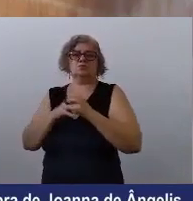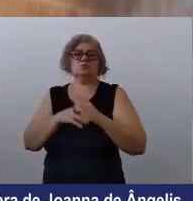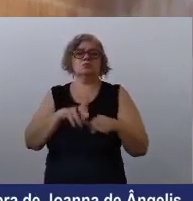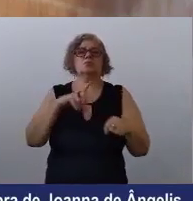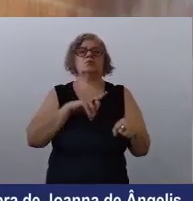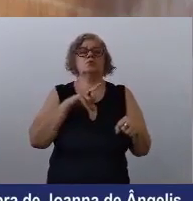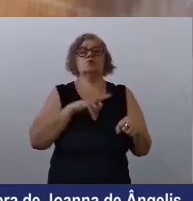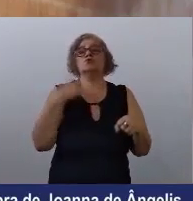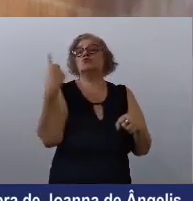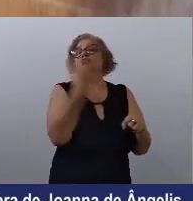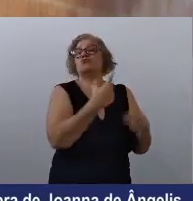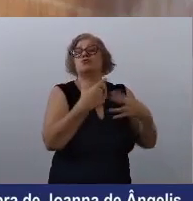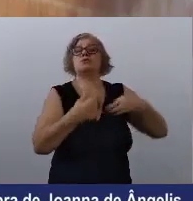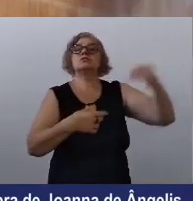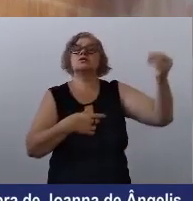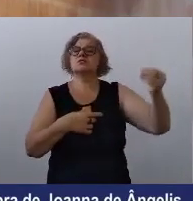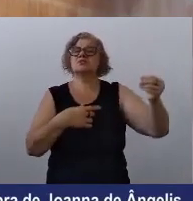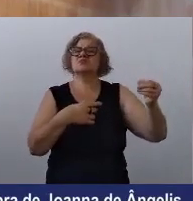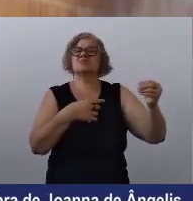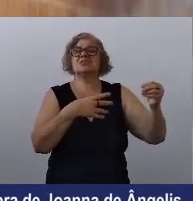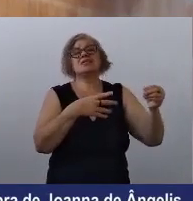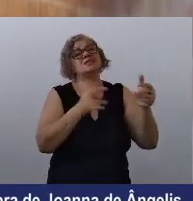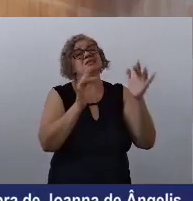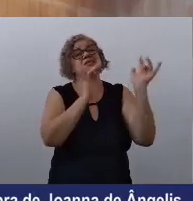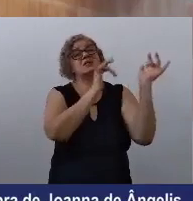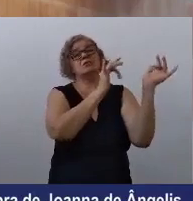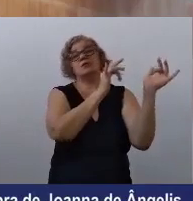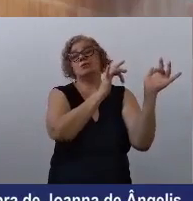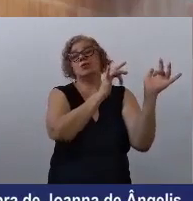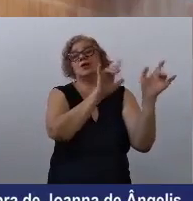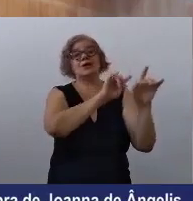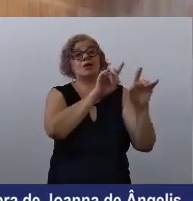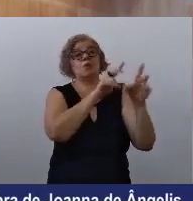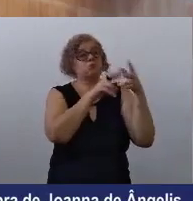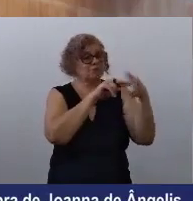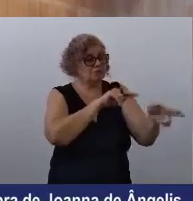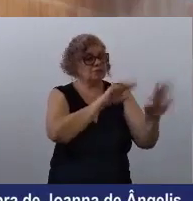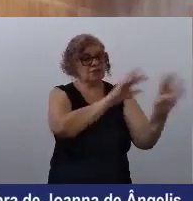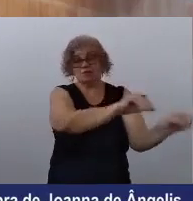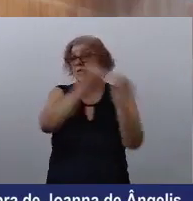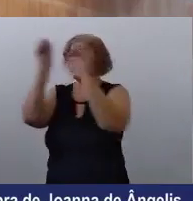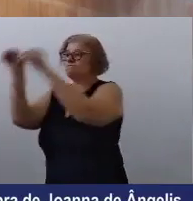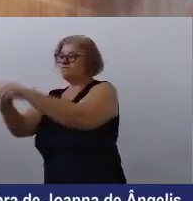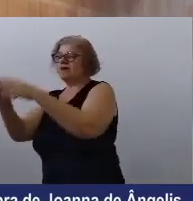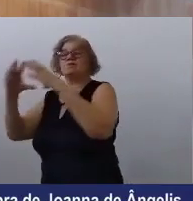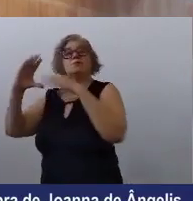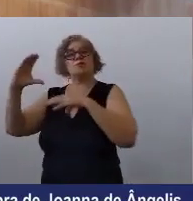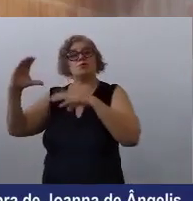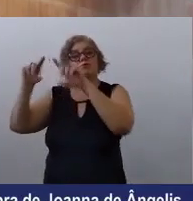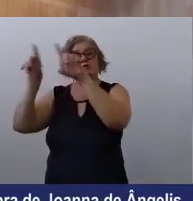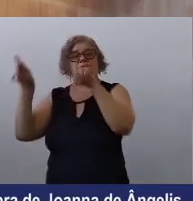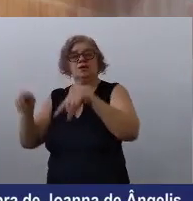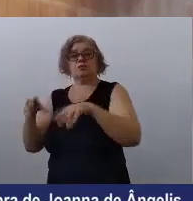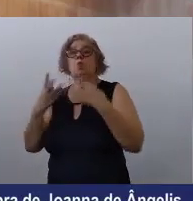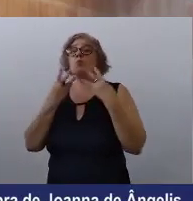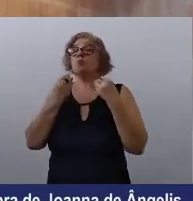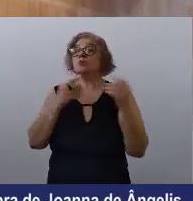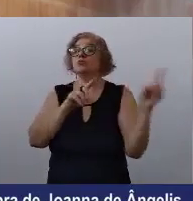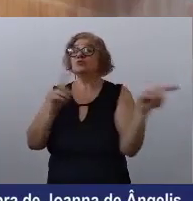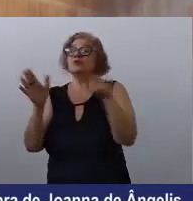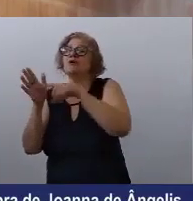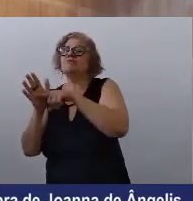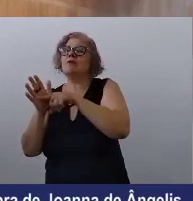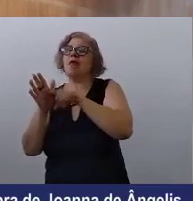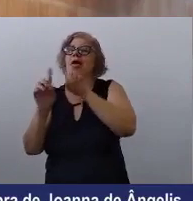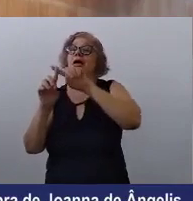que tinham romances que eles não concordavam eram internas. E muitas chegavam lá